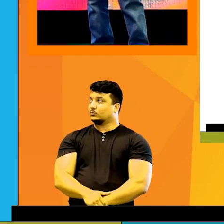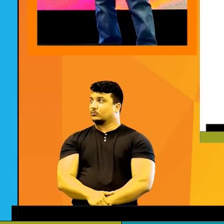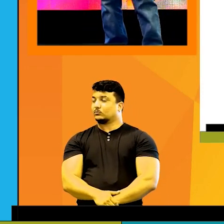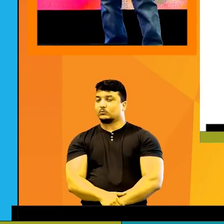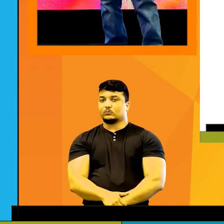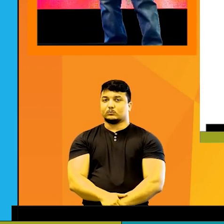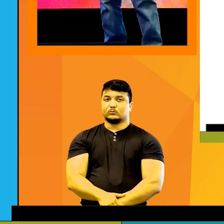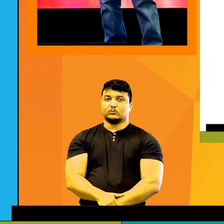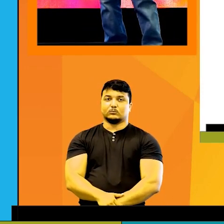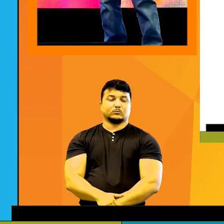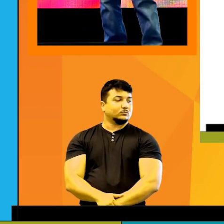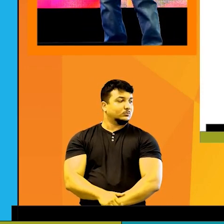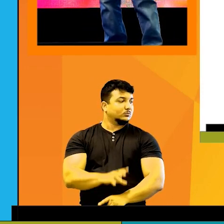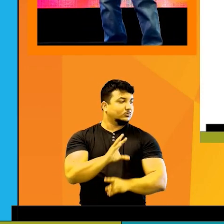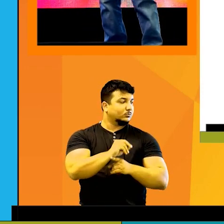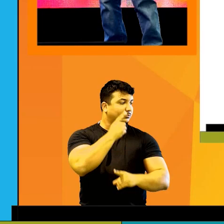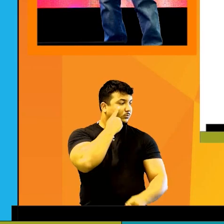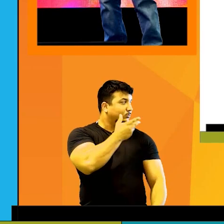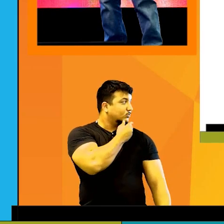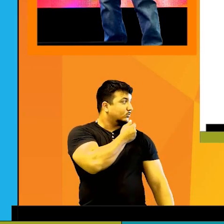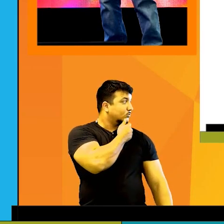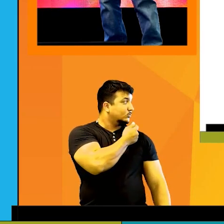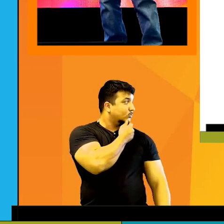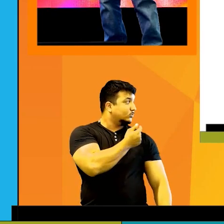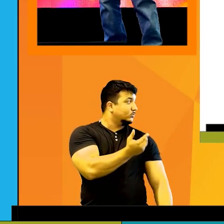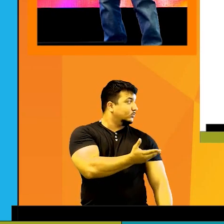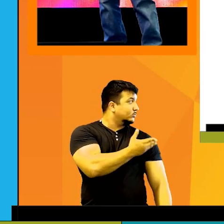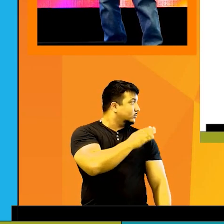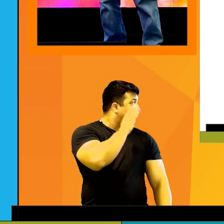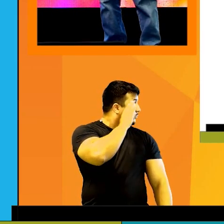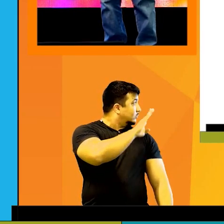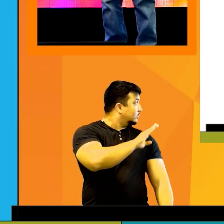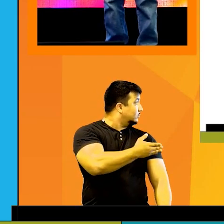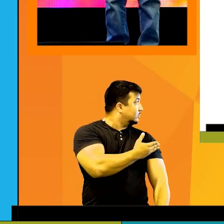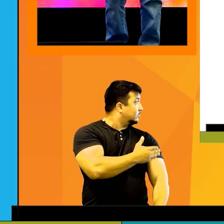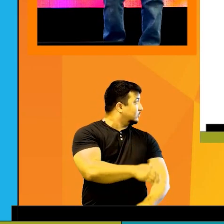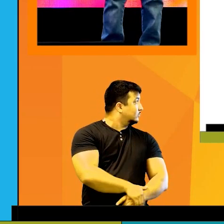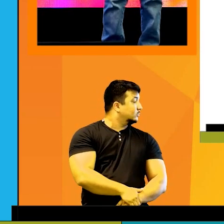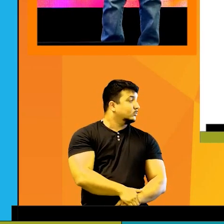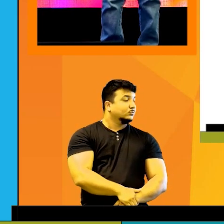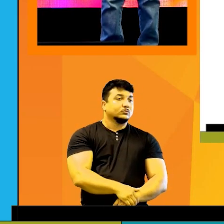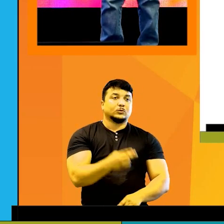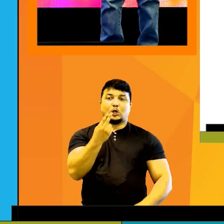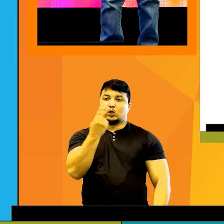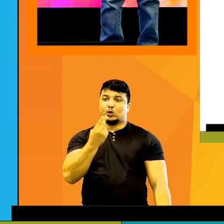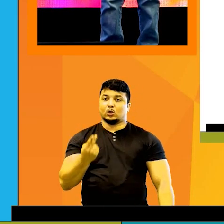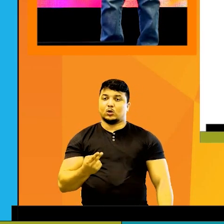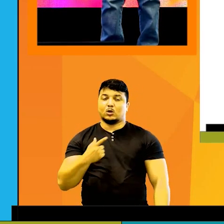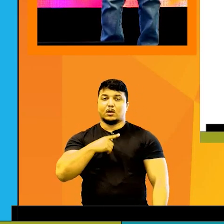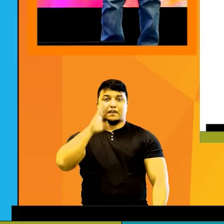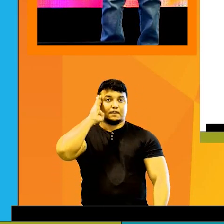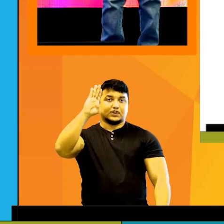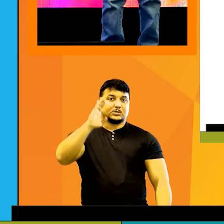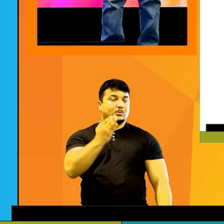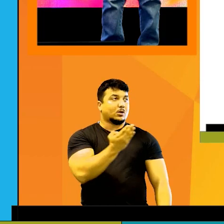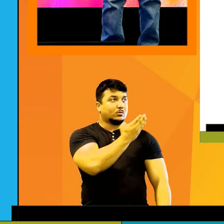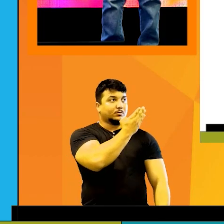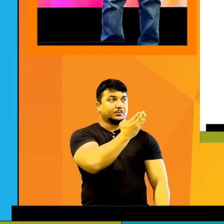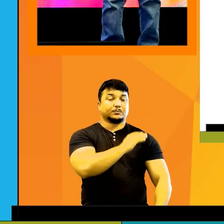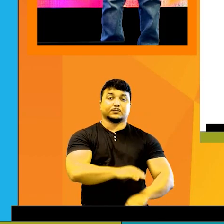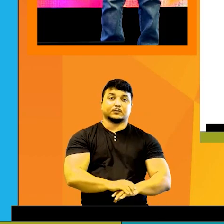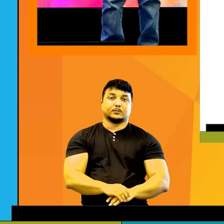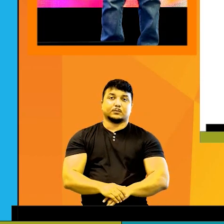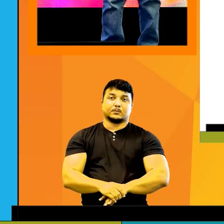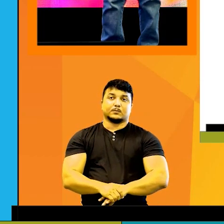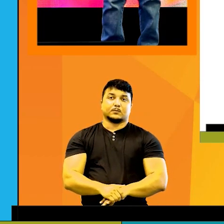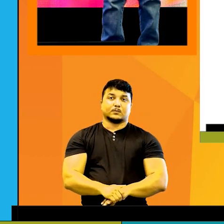Está aí a foto dele e as principais obras dele. Líria dos 20 anos é considerada a sua obra-prima. A Noite